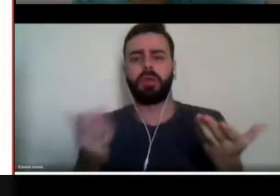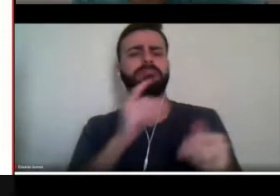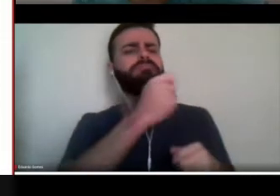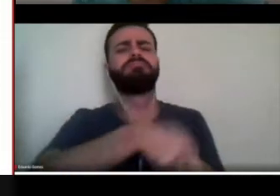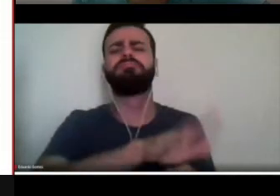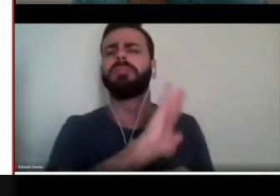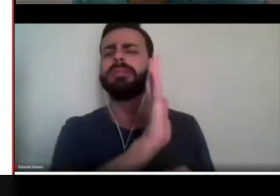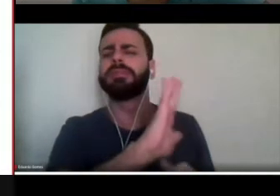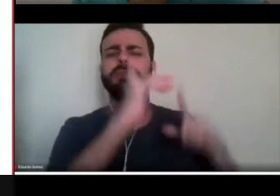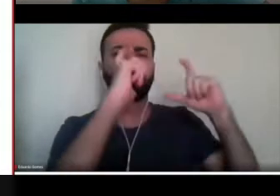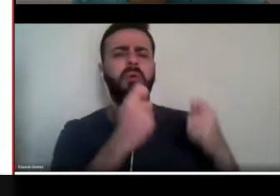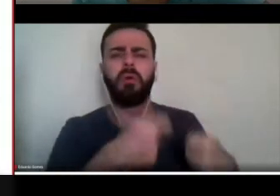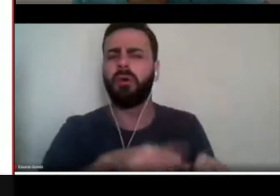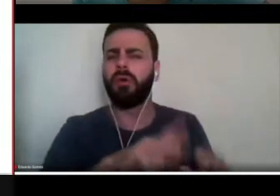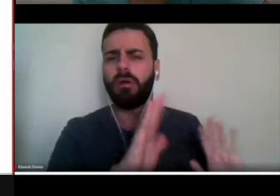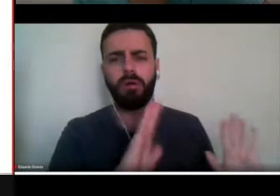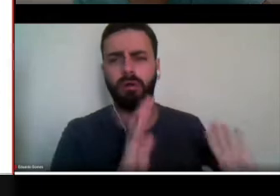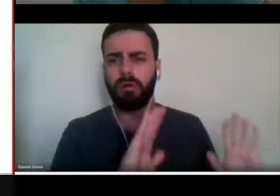Não precisa.